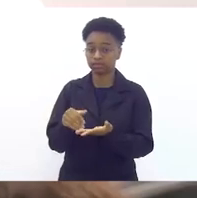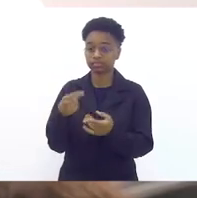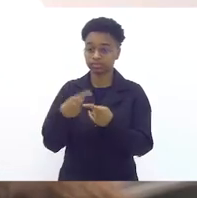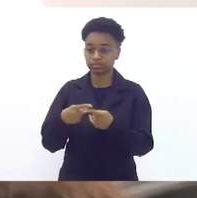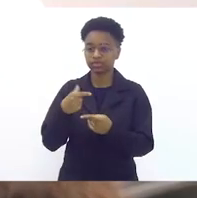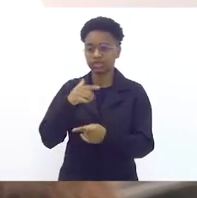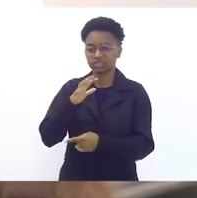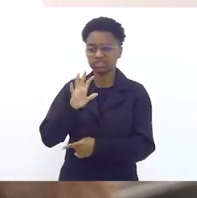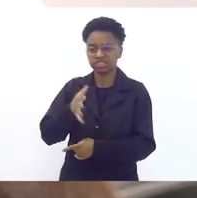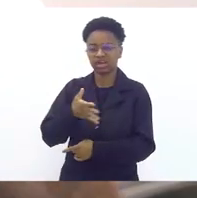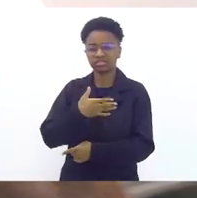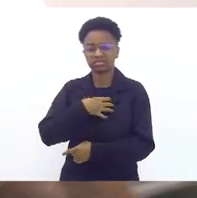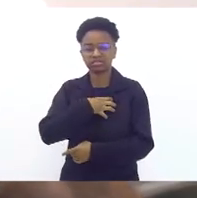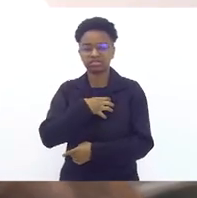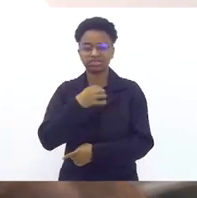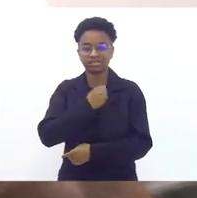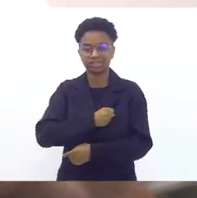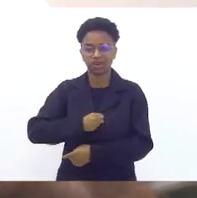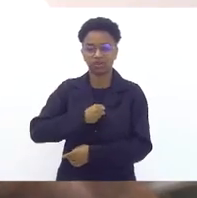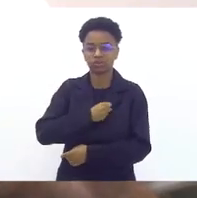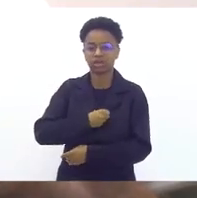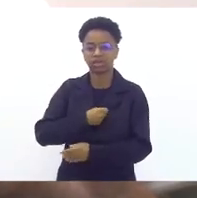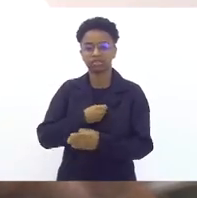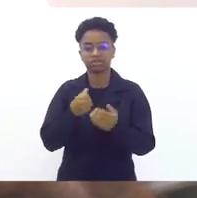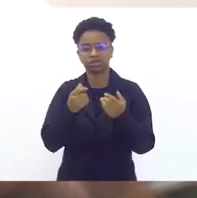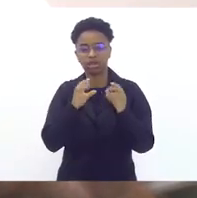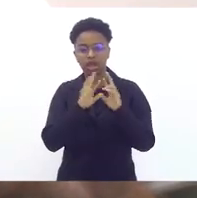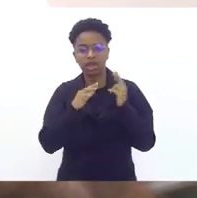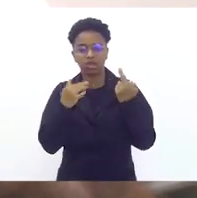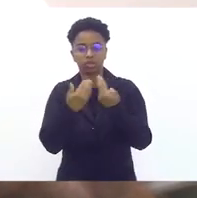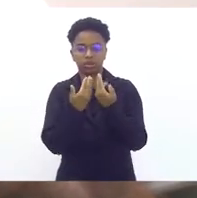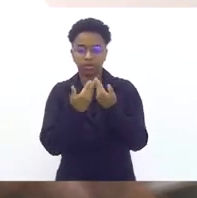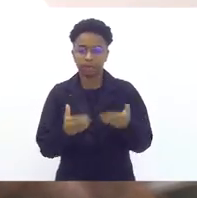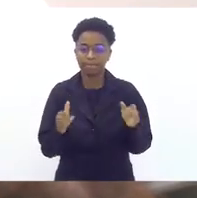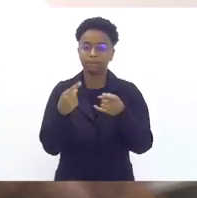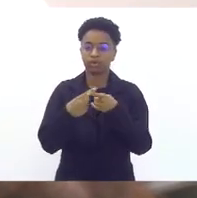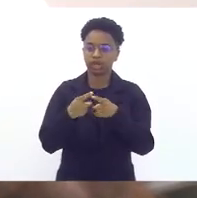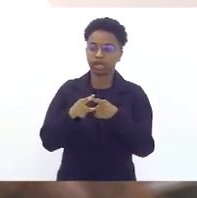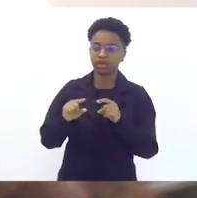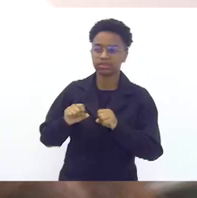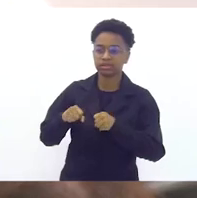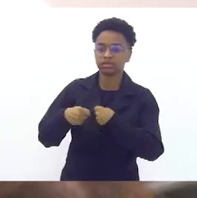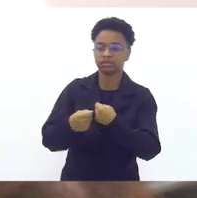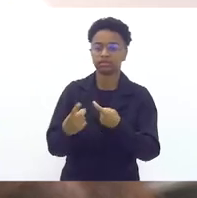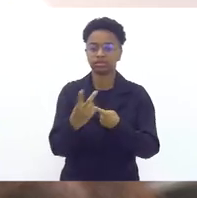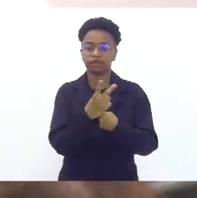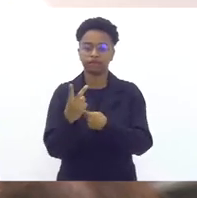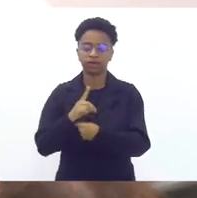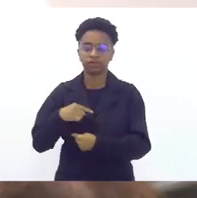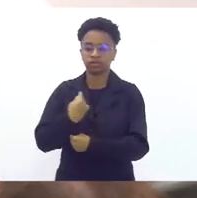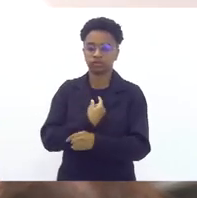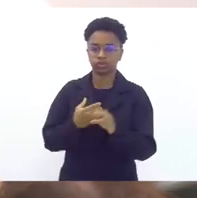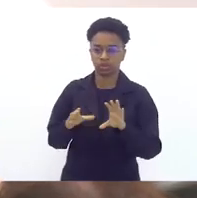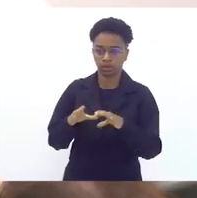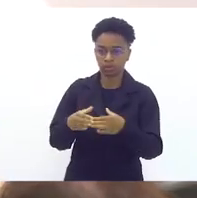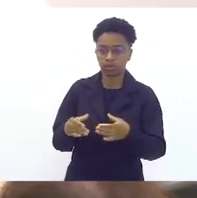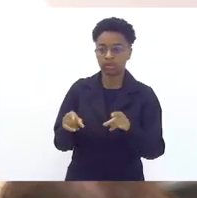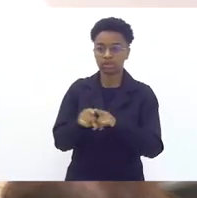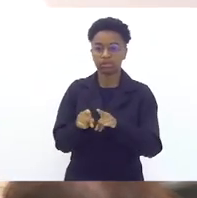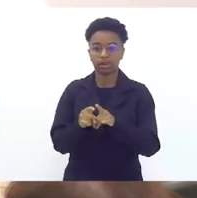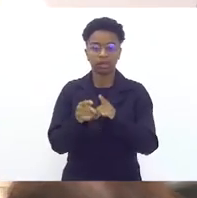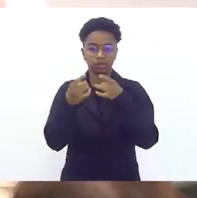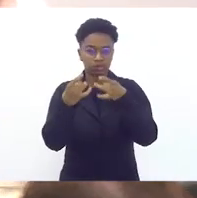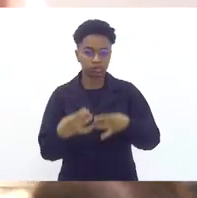com saudade há muito tempo dessas audiências públicas, porque são elas que nos defendem, defendem a categoria e não nos